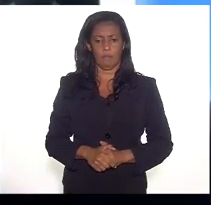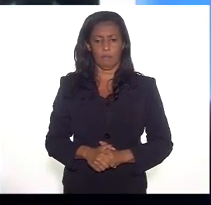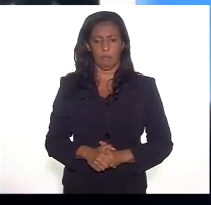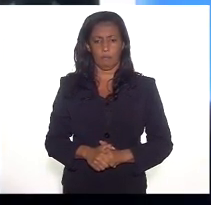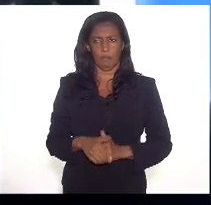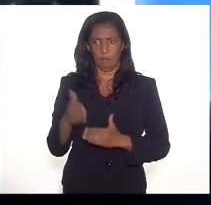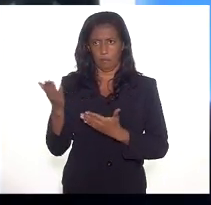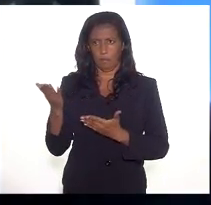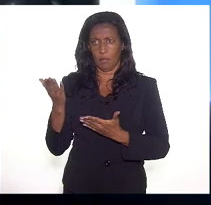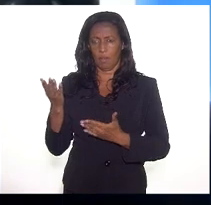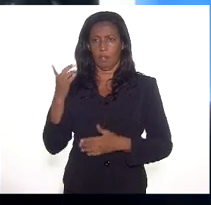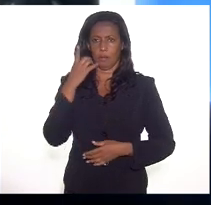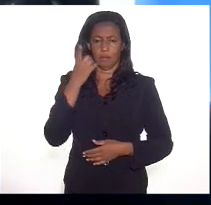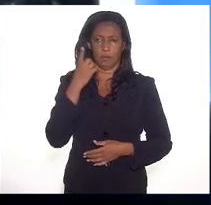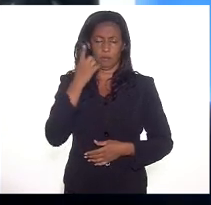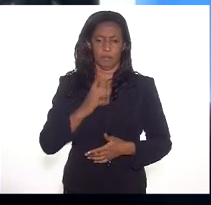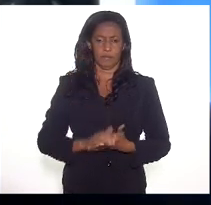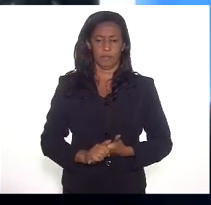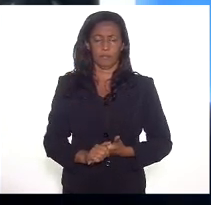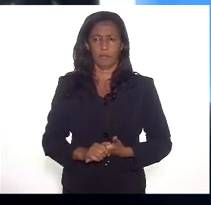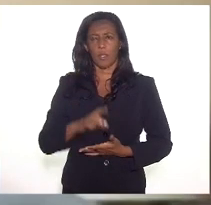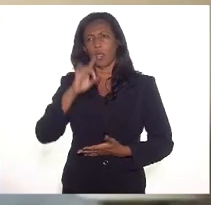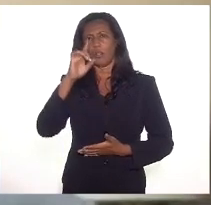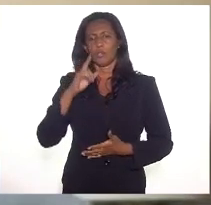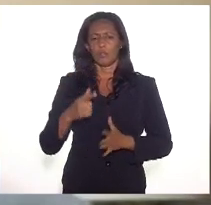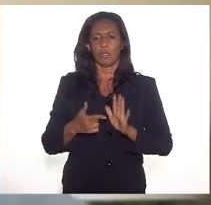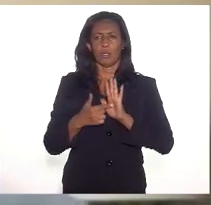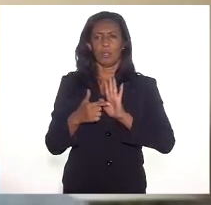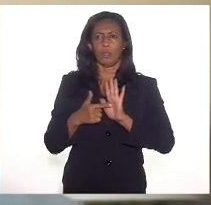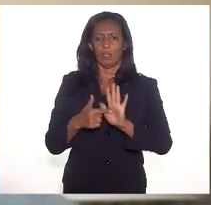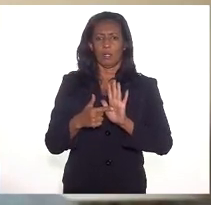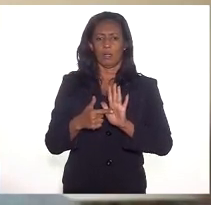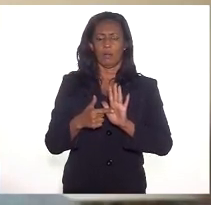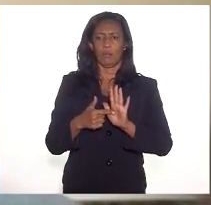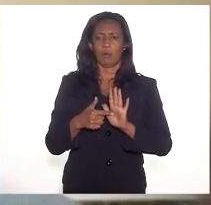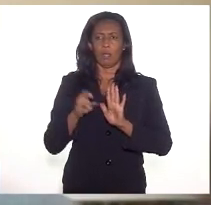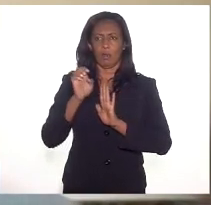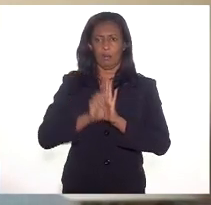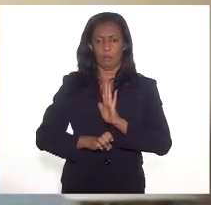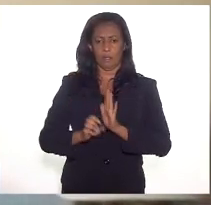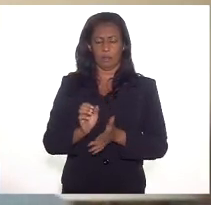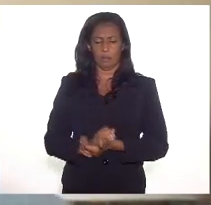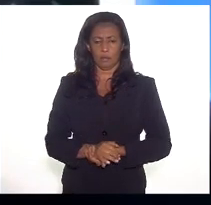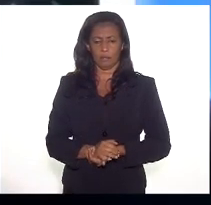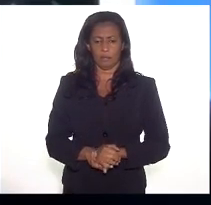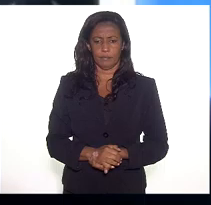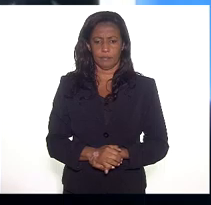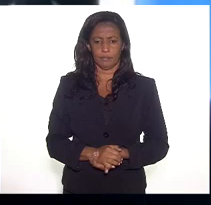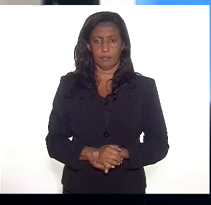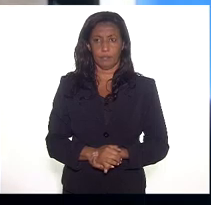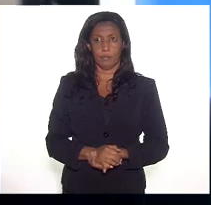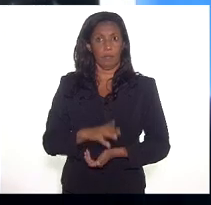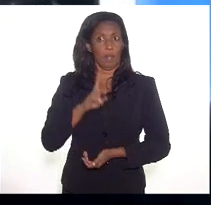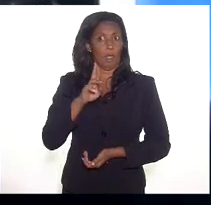não, deputado? Então, quero só apresentar a emenda para os deputados. Foi aprovada. Foi aprovada. Não, foi